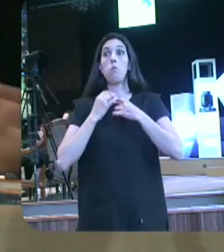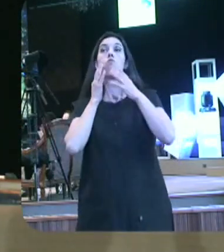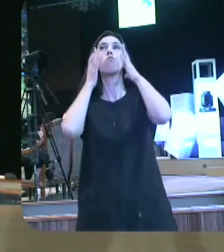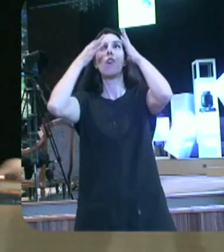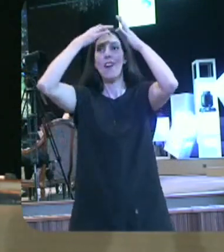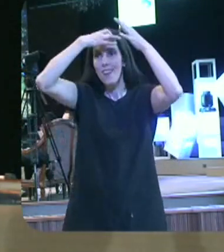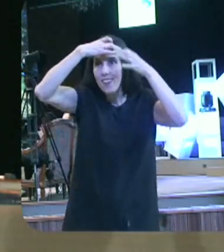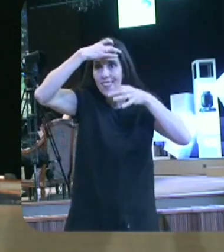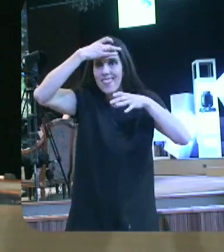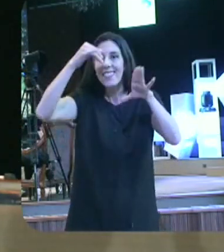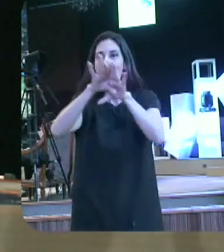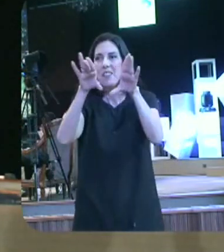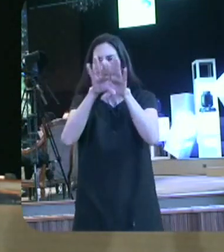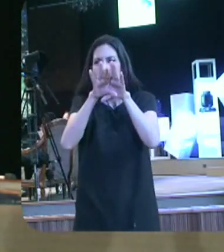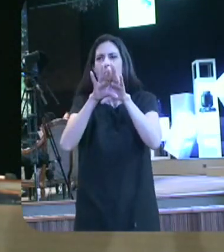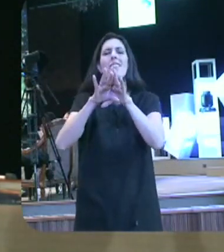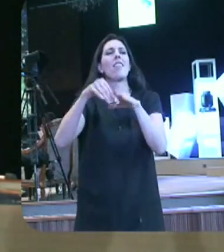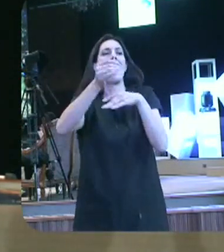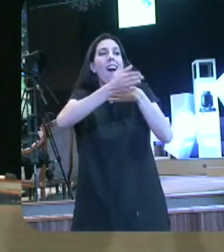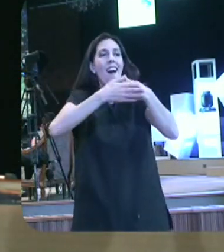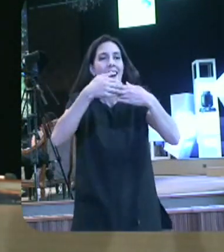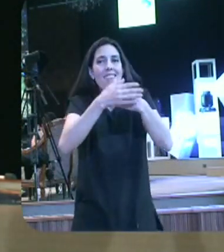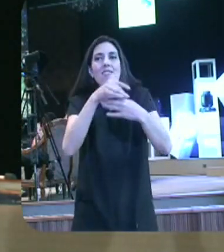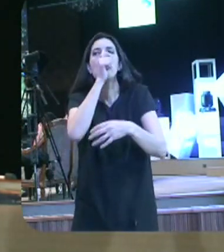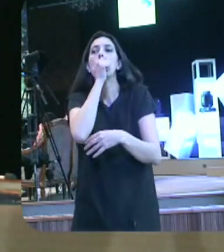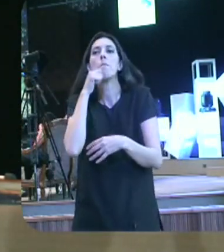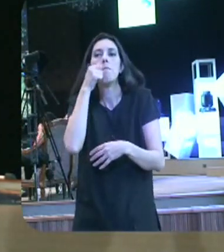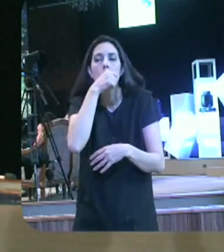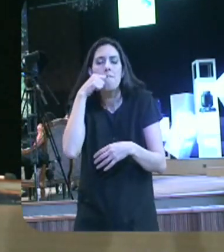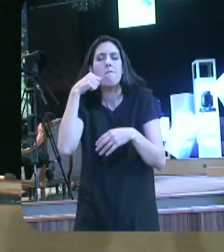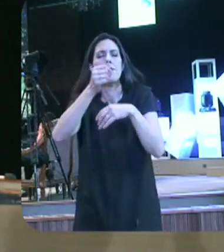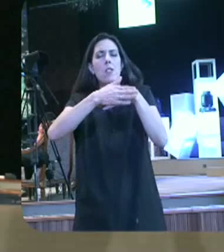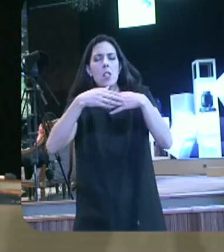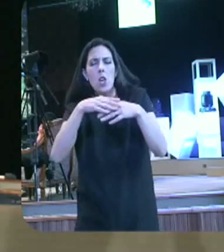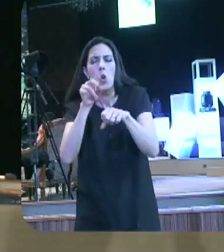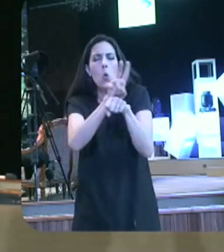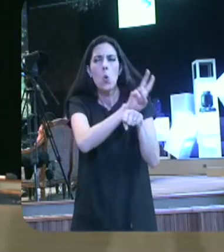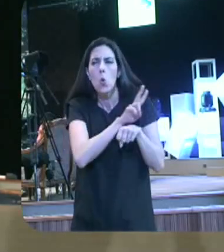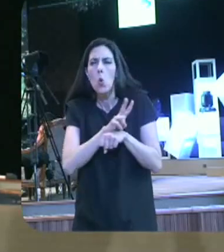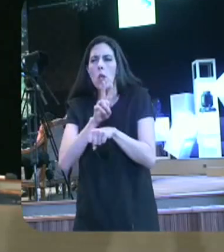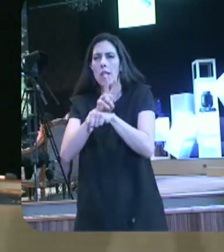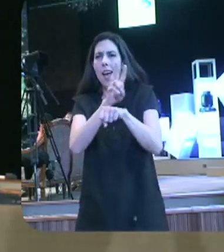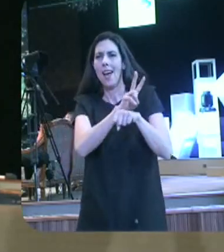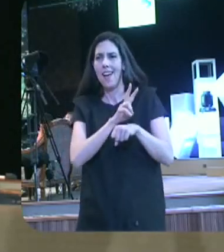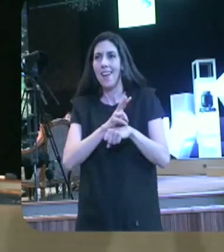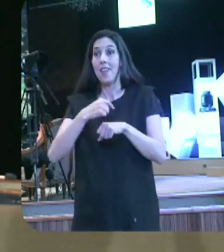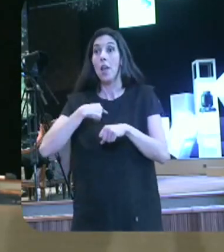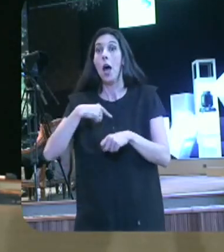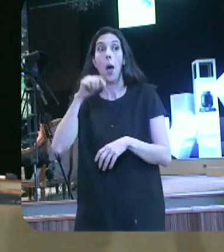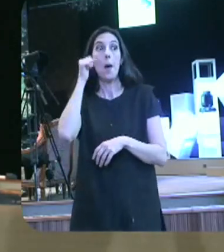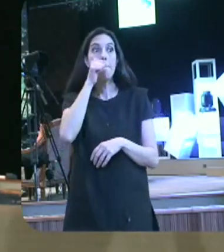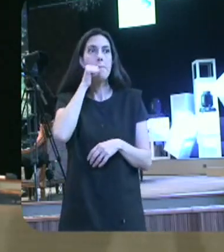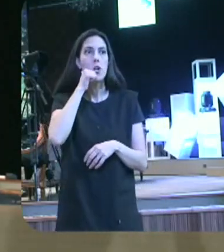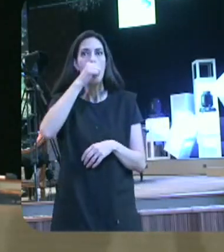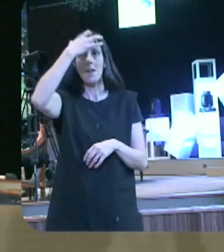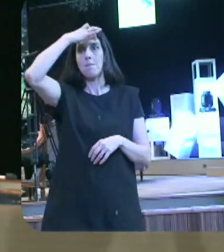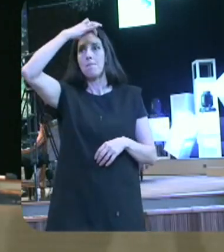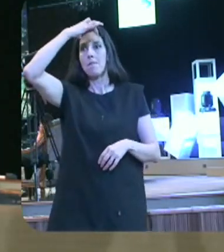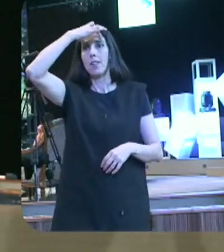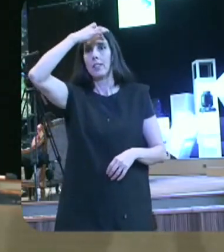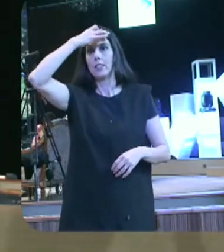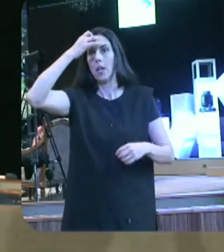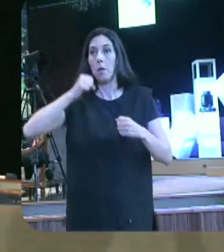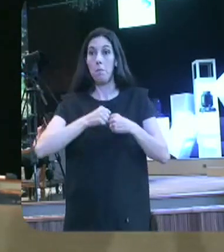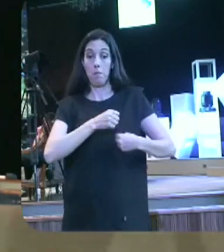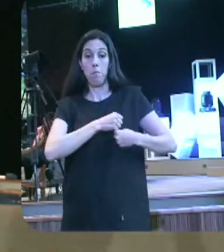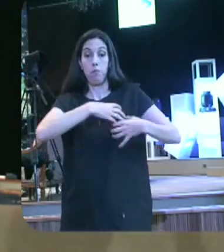carinho, sacrifício. E mais, à medida que esse hormônio trabalha e leite é